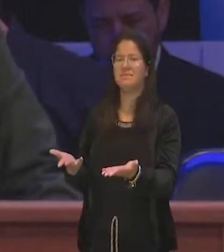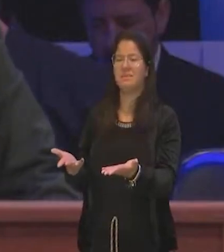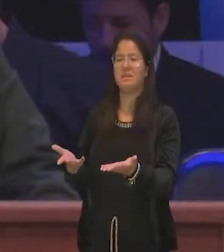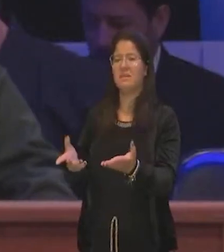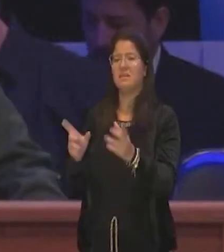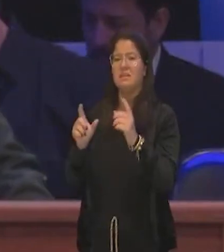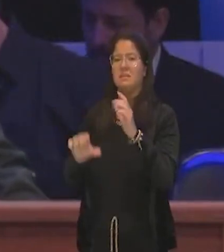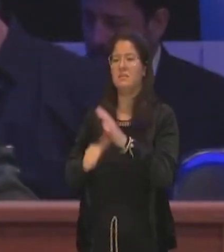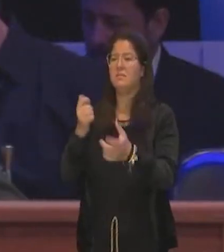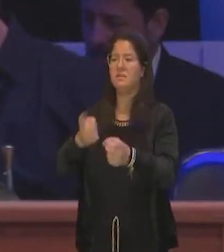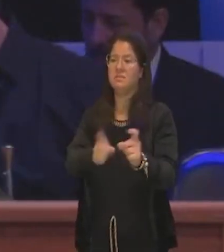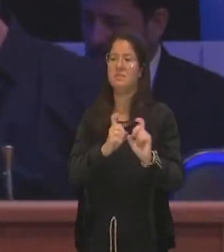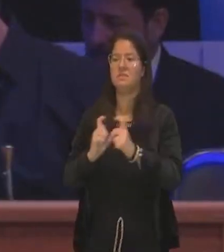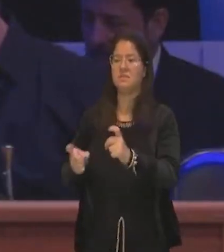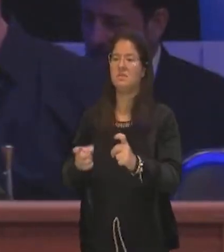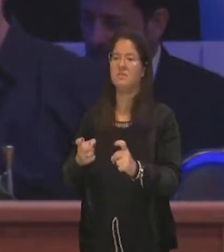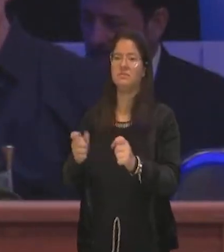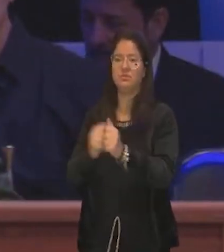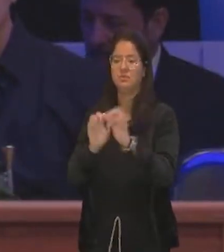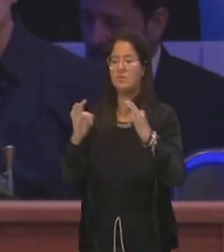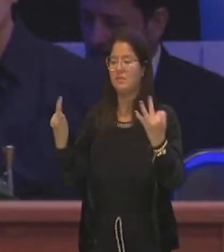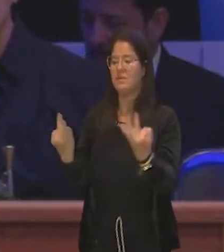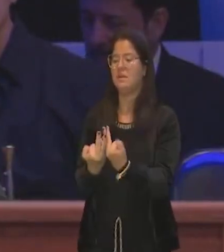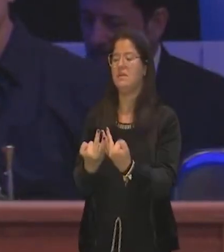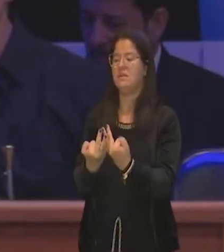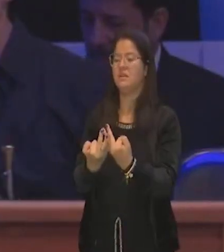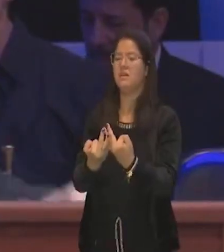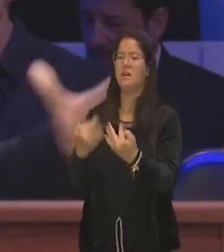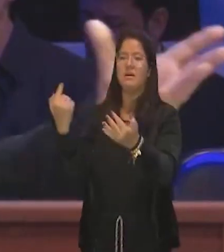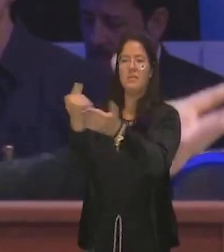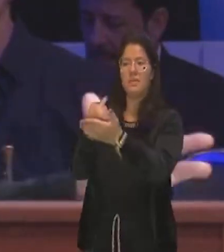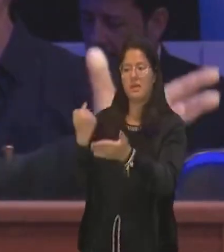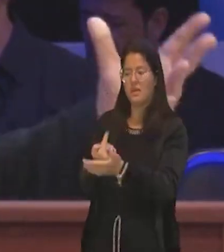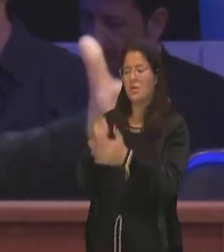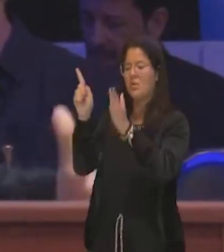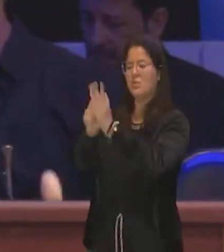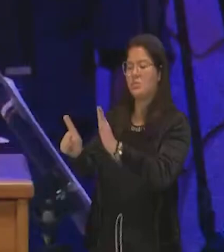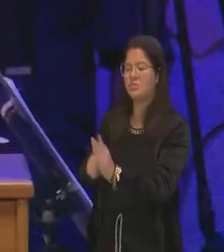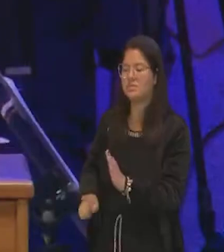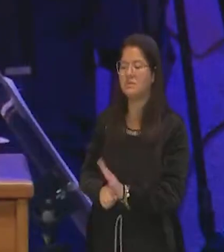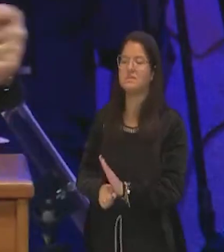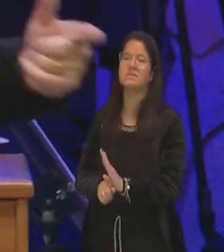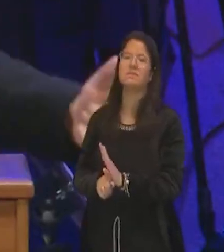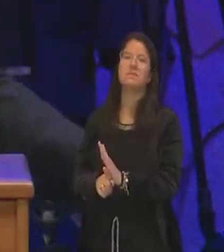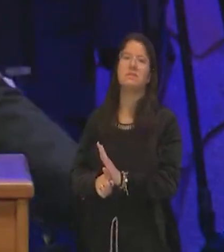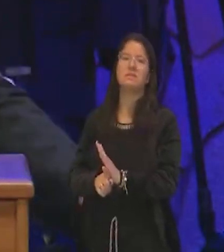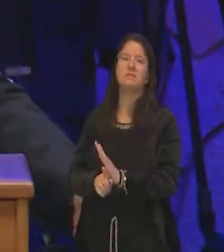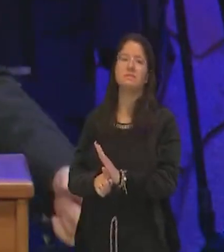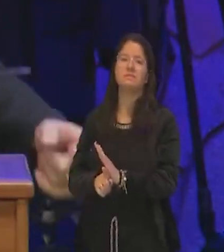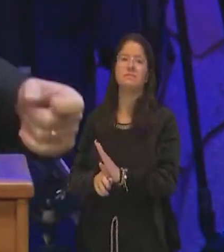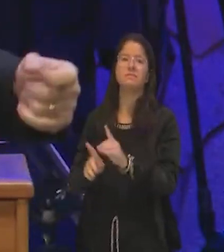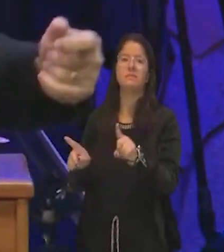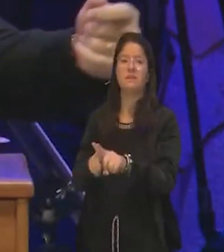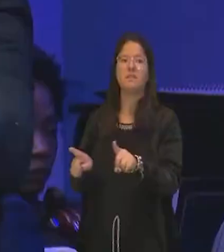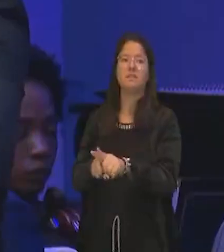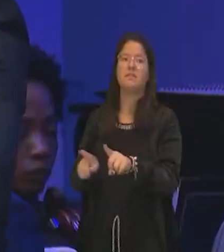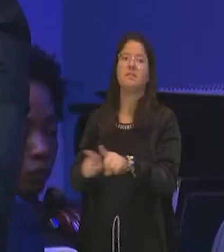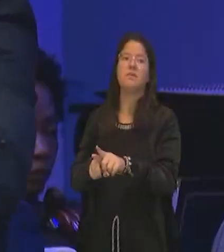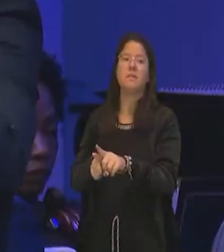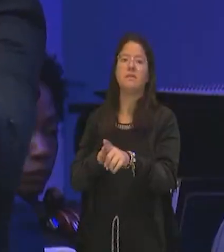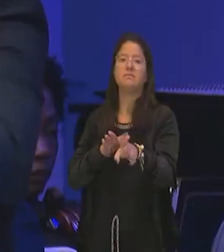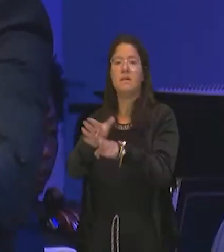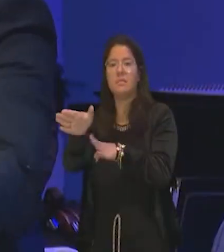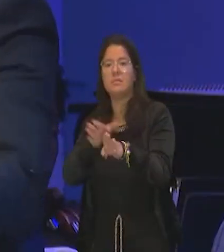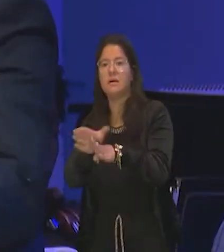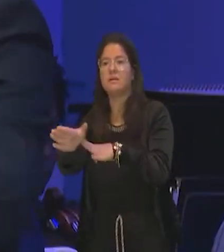sua família, com as perguntas que são trazidas, as questões que são levantadas, o seu direcionamento, a sua palavra